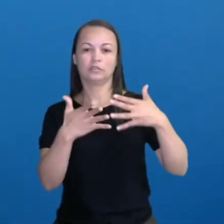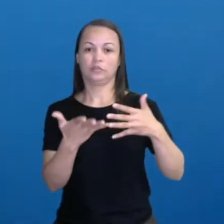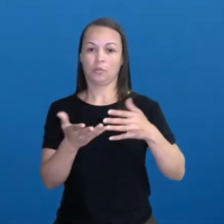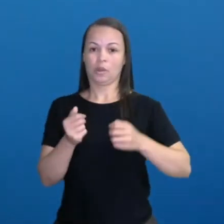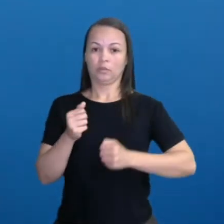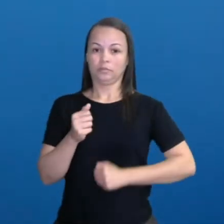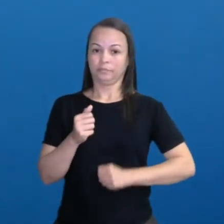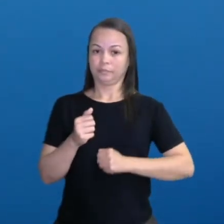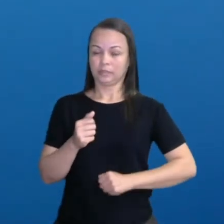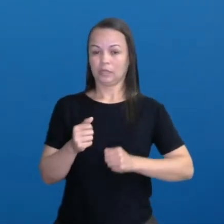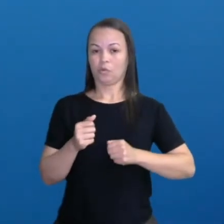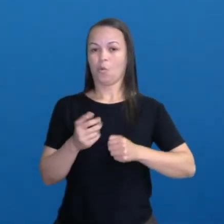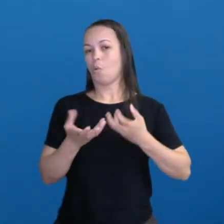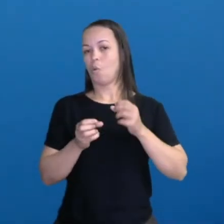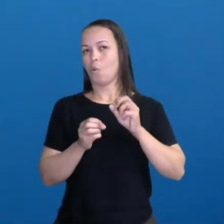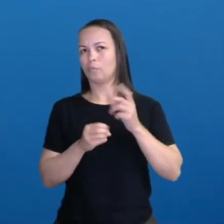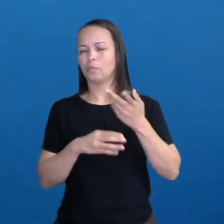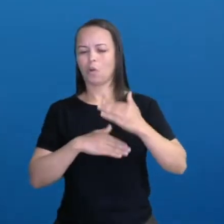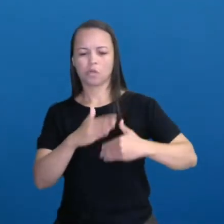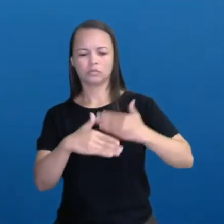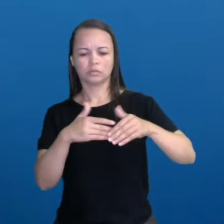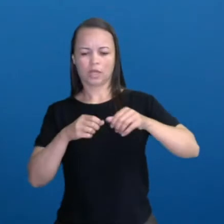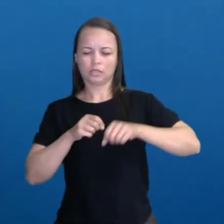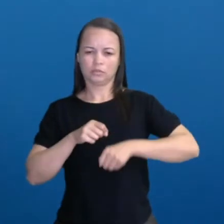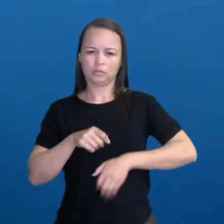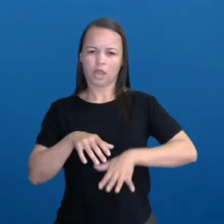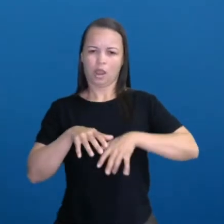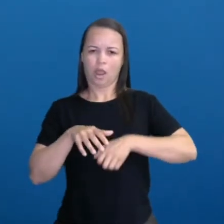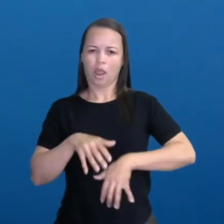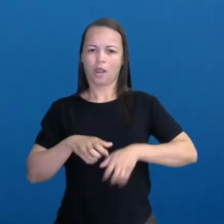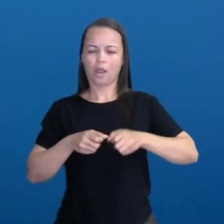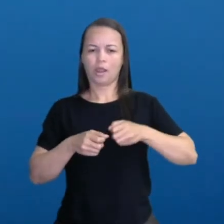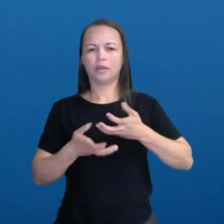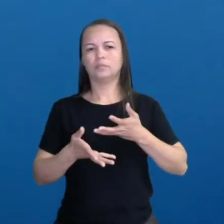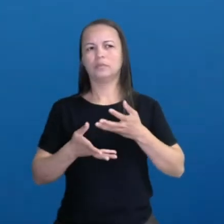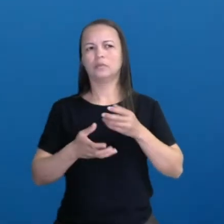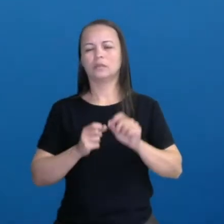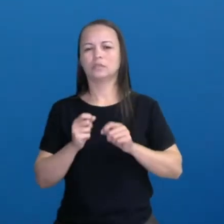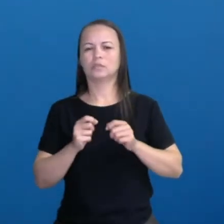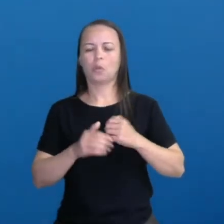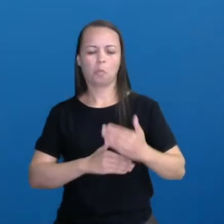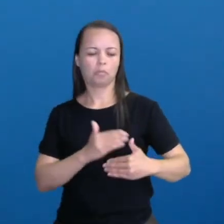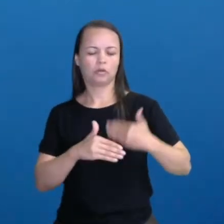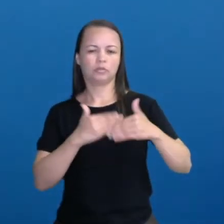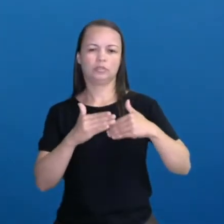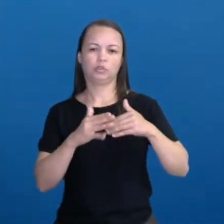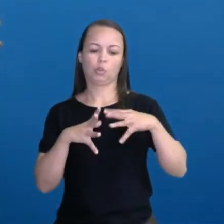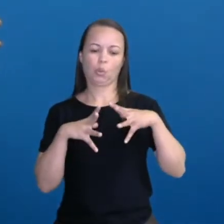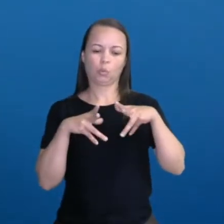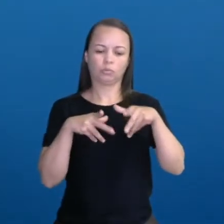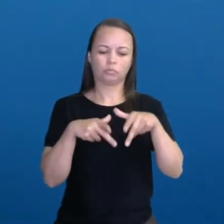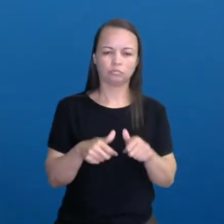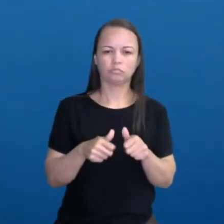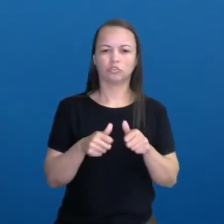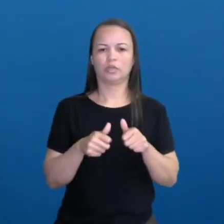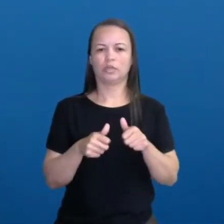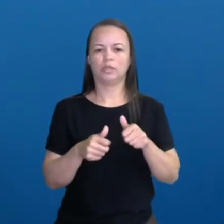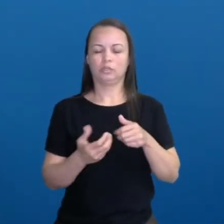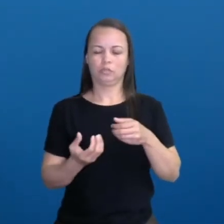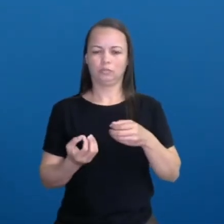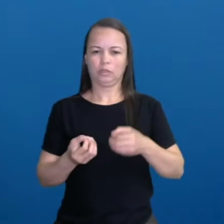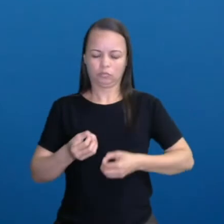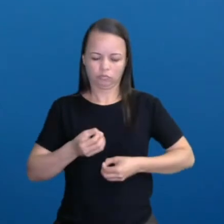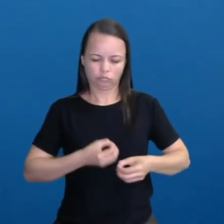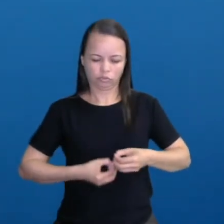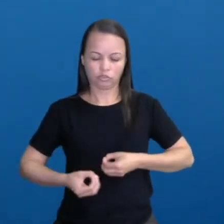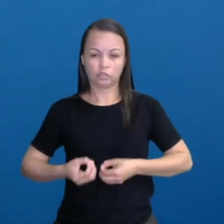ou processo de eliminação desse processo que foi todo gerenciado pelo nosso sistema